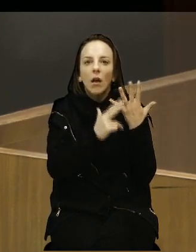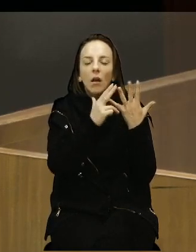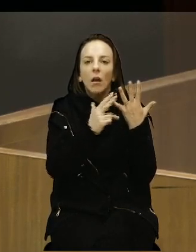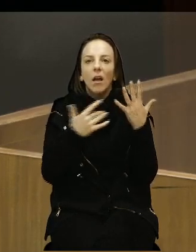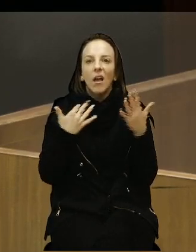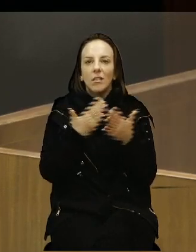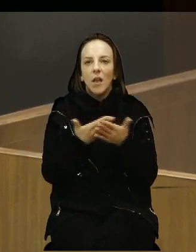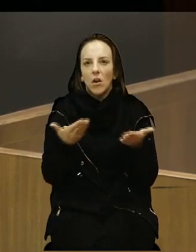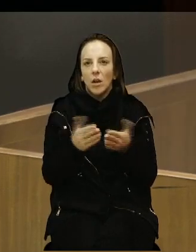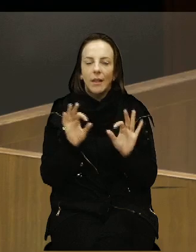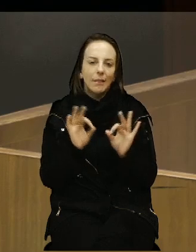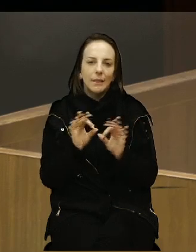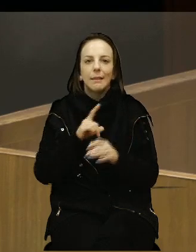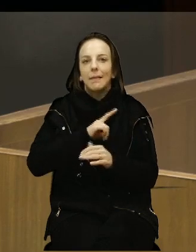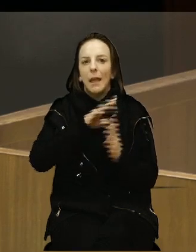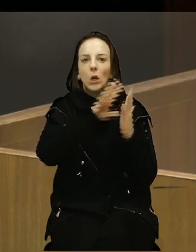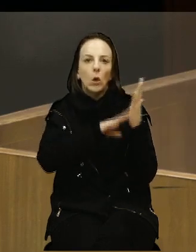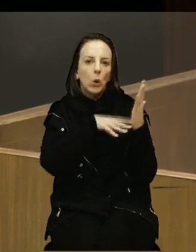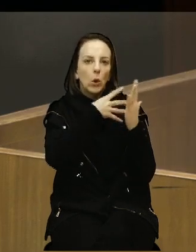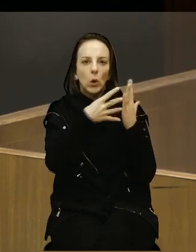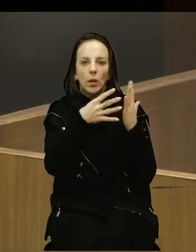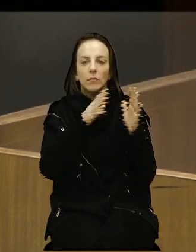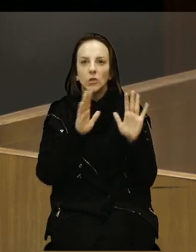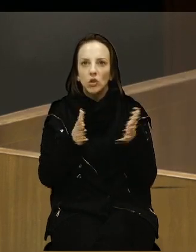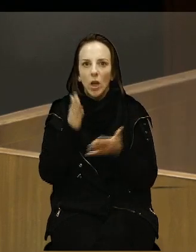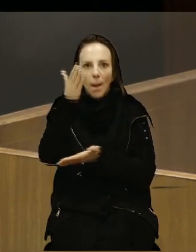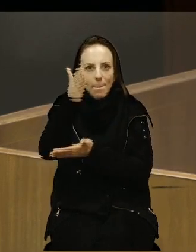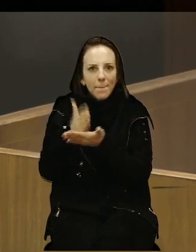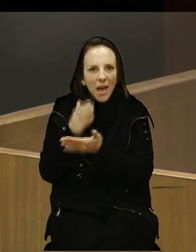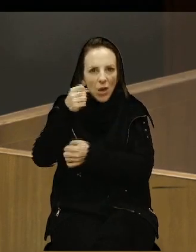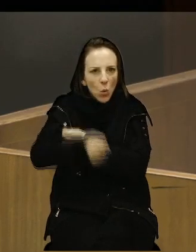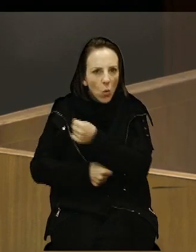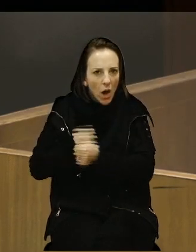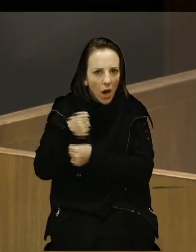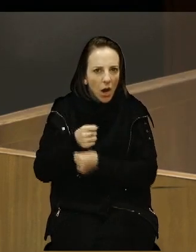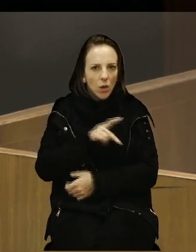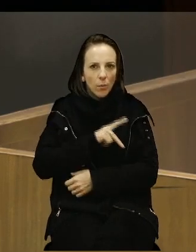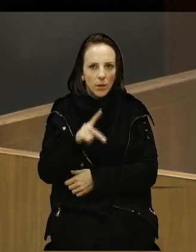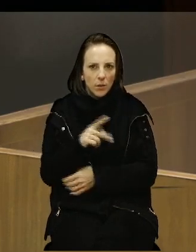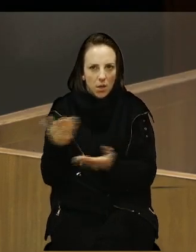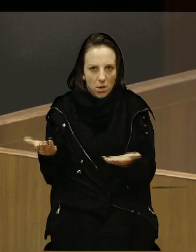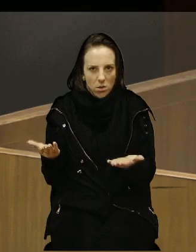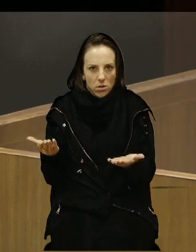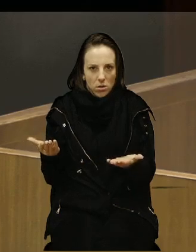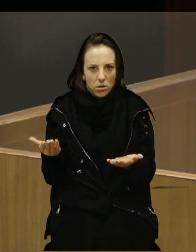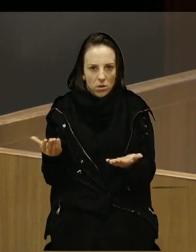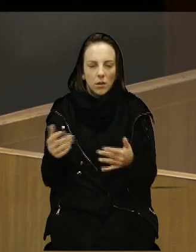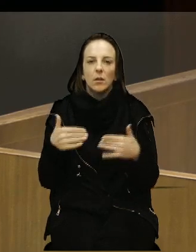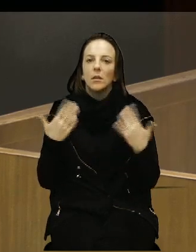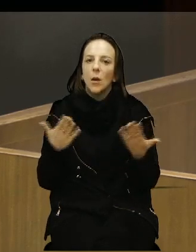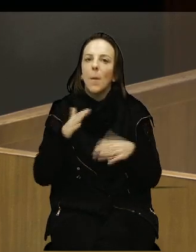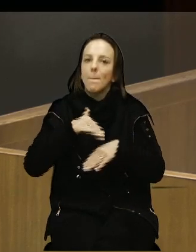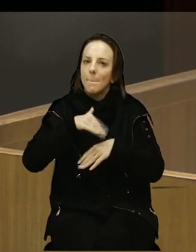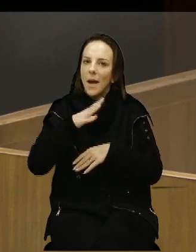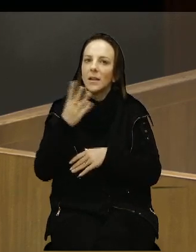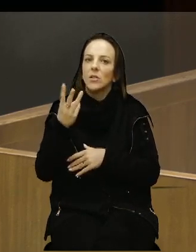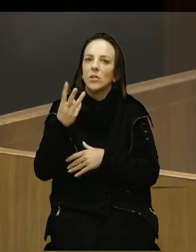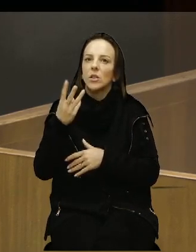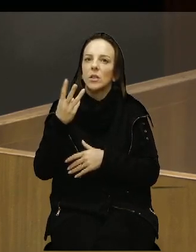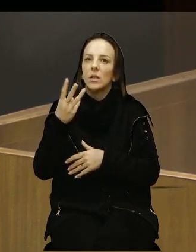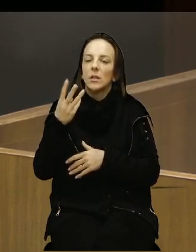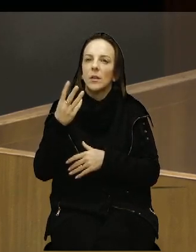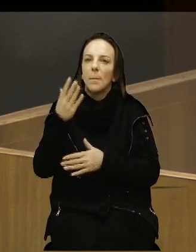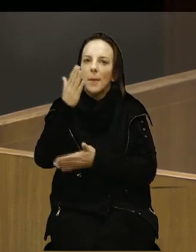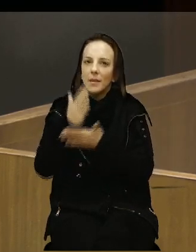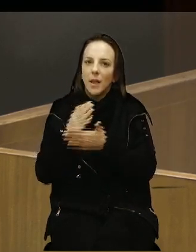no cronograma. Já faz meio ano que foi feito o pedido, presidente dessa casa. Então, acho que vai mais meio ano. Não vai, não, porque nós vamos